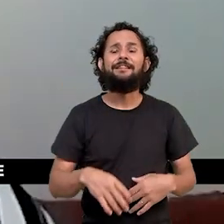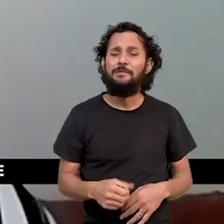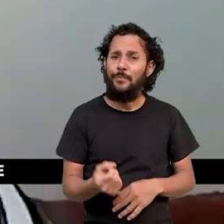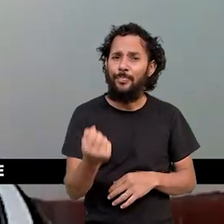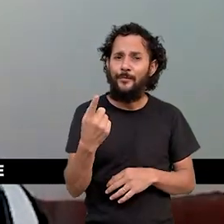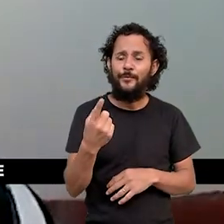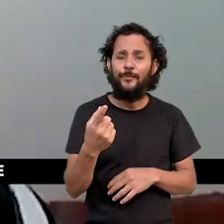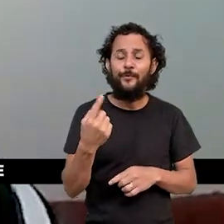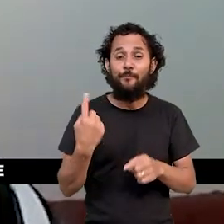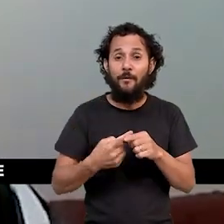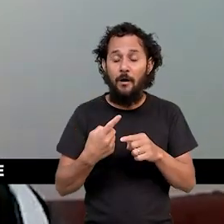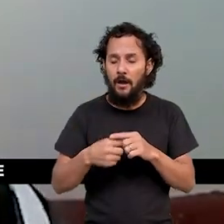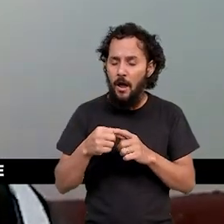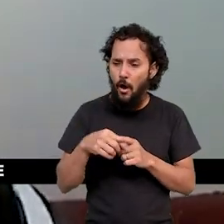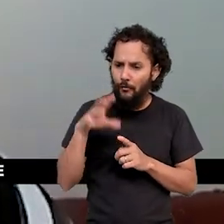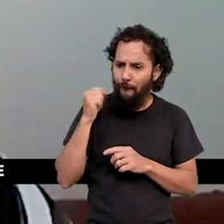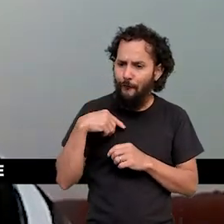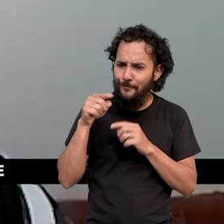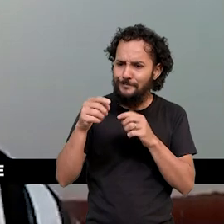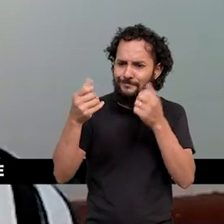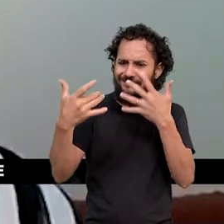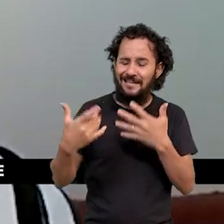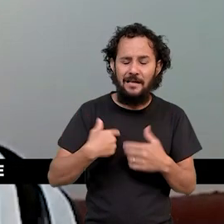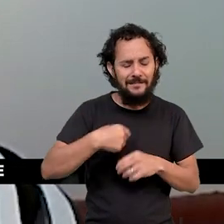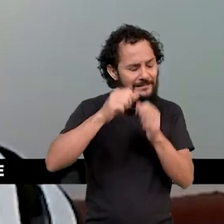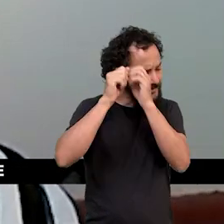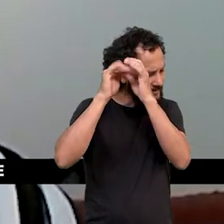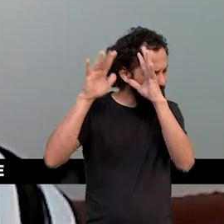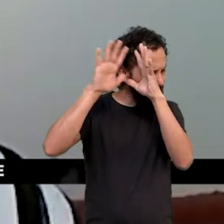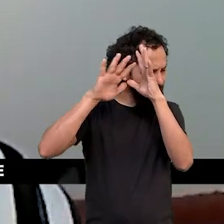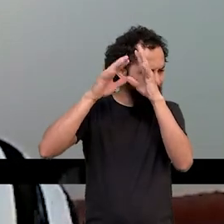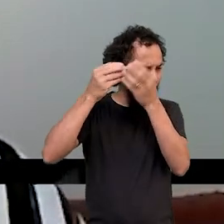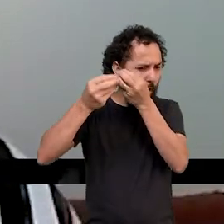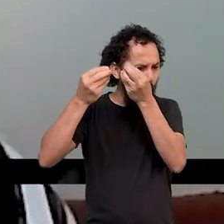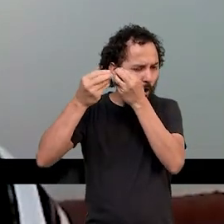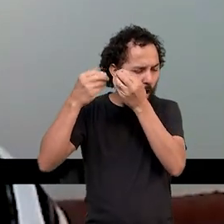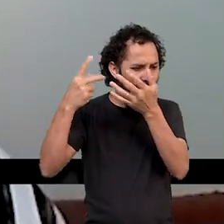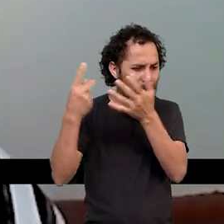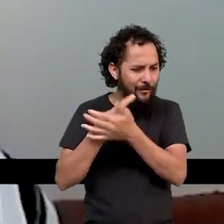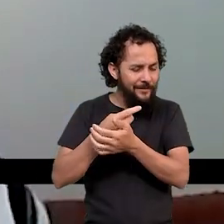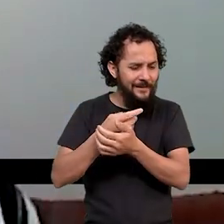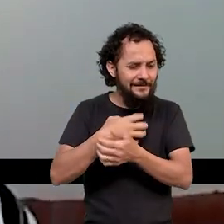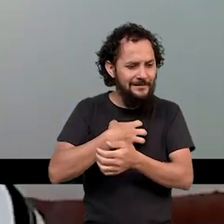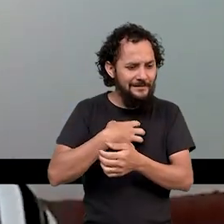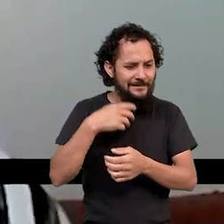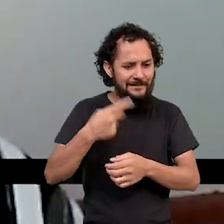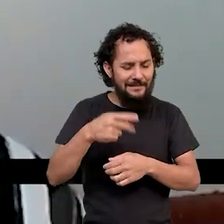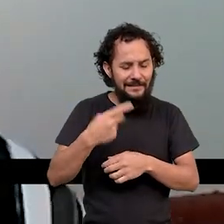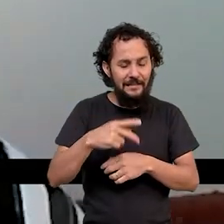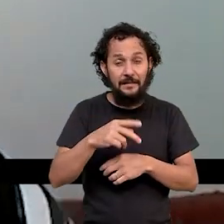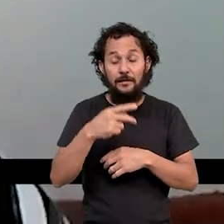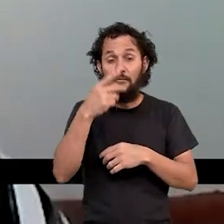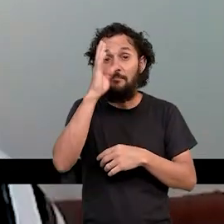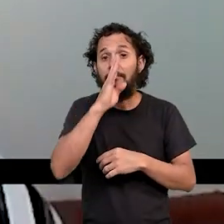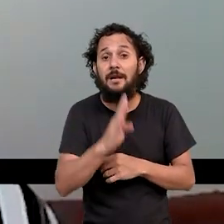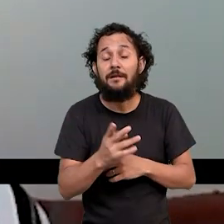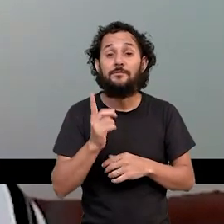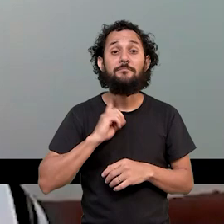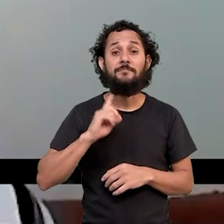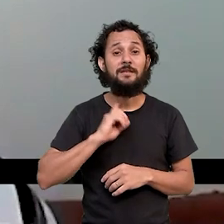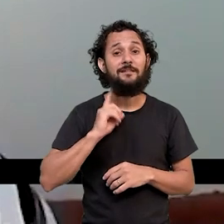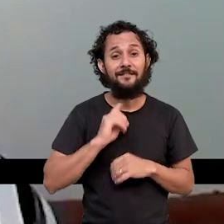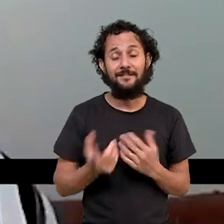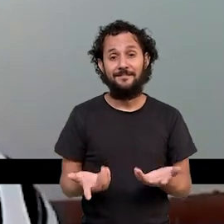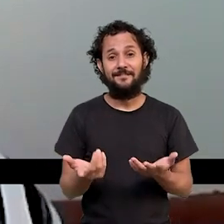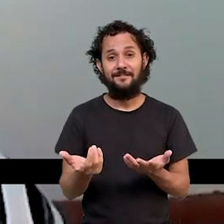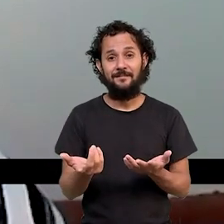tão interessante que, ouvindo-a, fiquei aqui pensando muito, né? Como que isso chega, né? Aqui no Brasil e